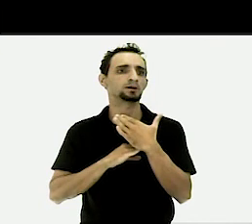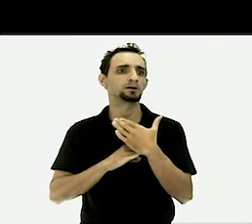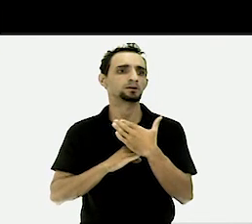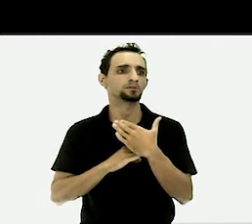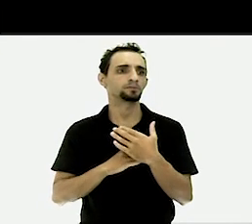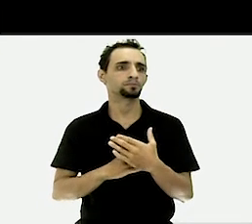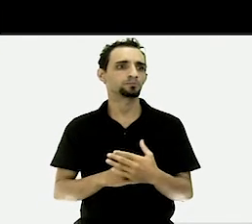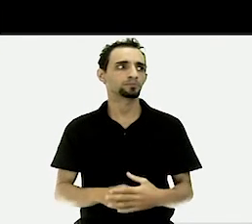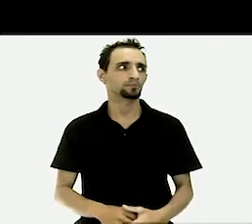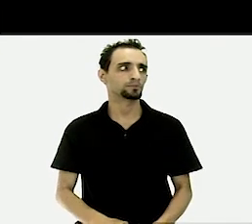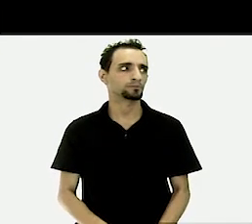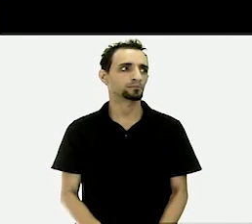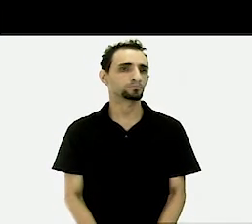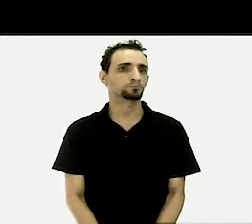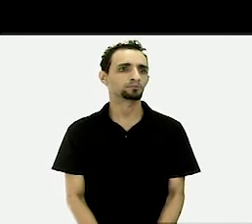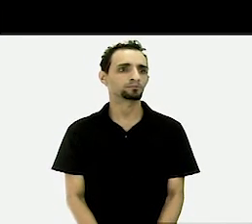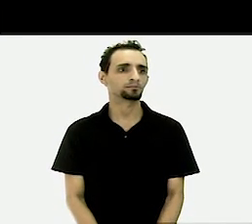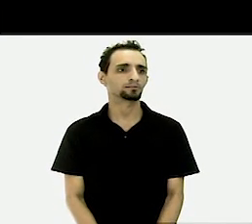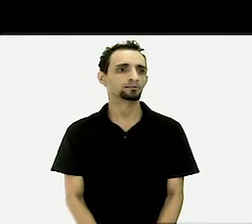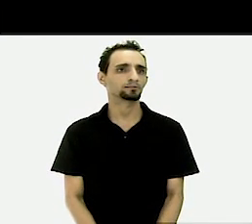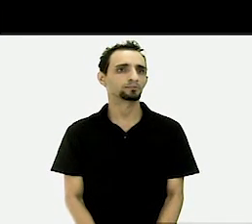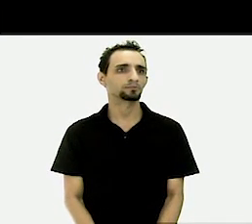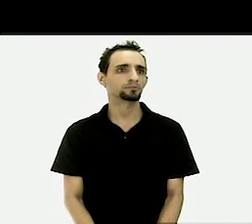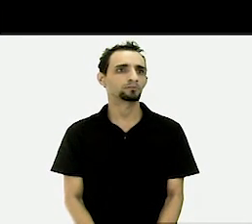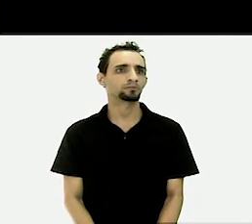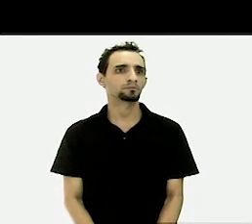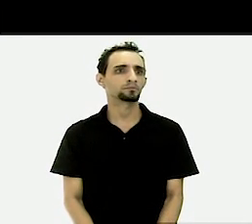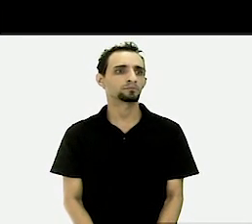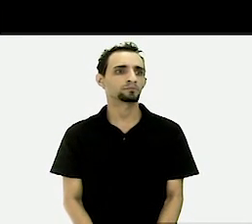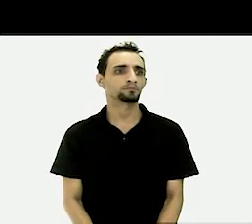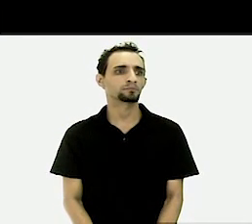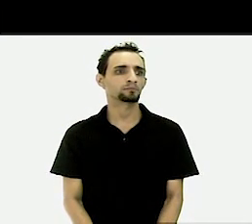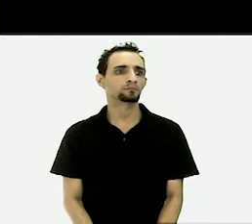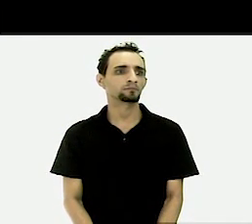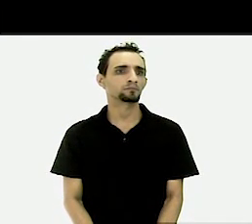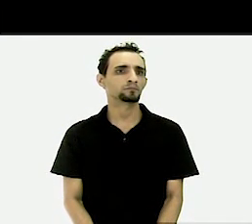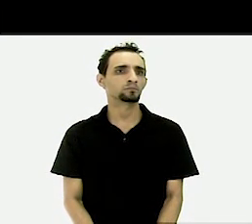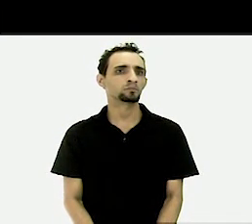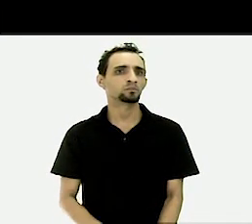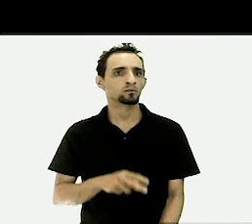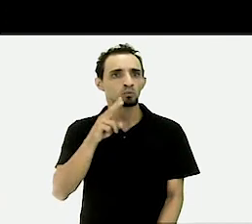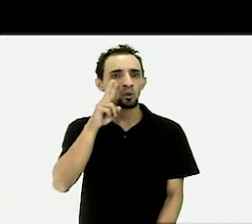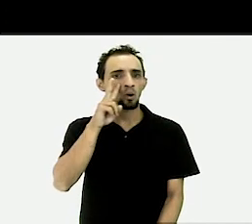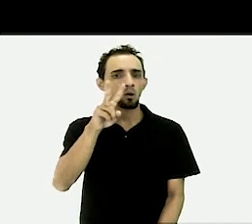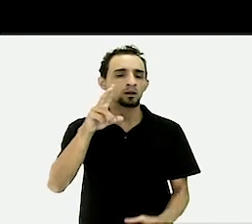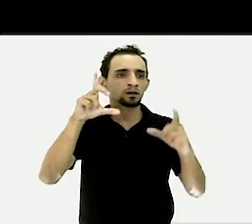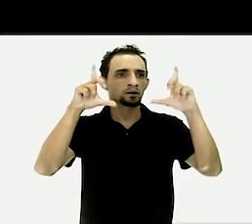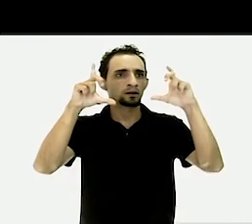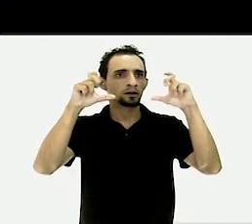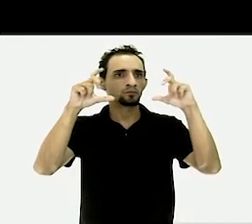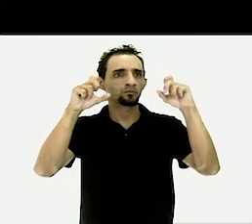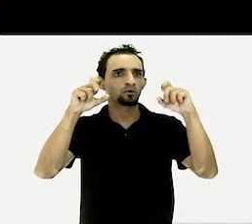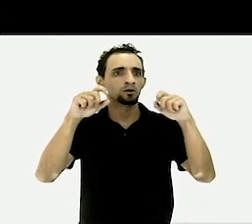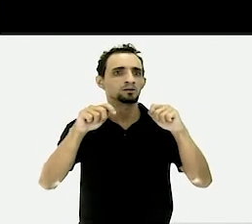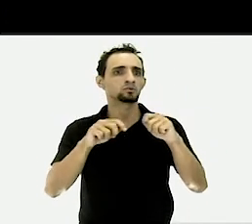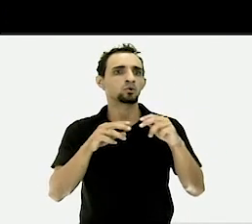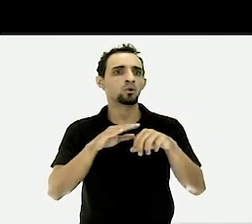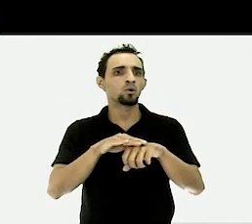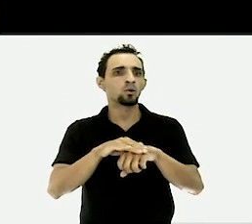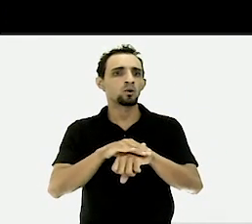Nesse horário da mulher, né? Da mulher. Por isso que não estavam juntos na foto, mas também ficaram o tempo